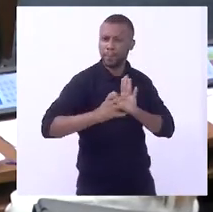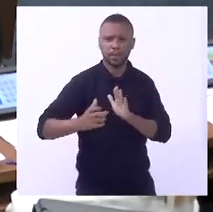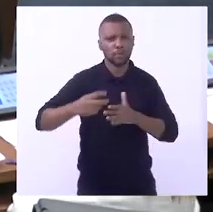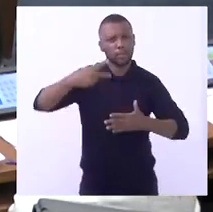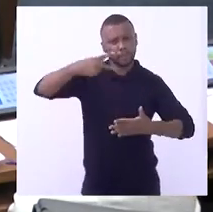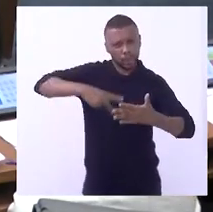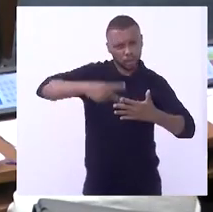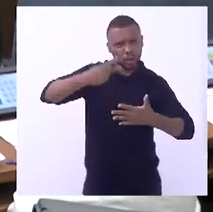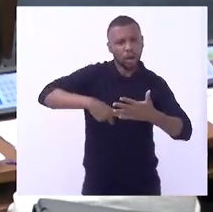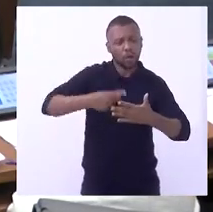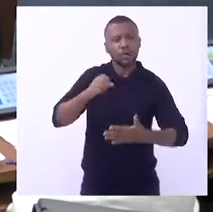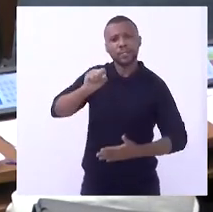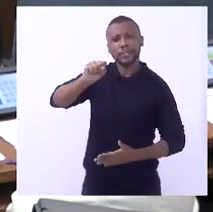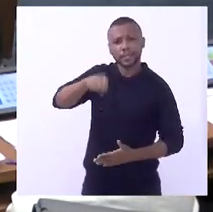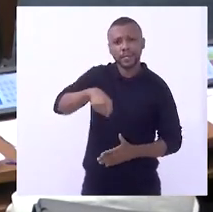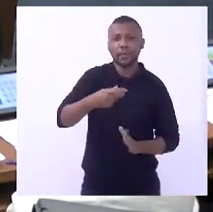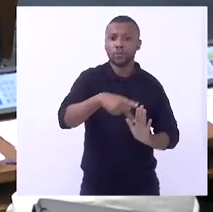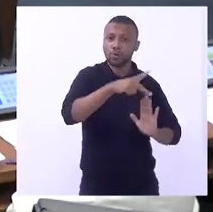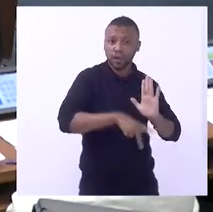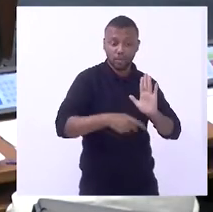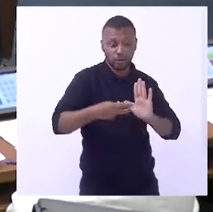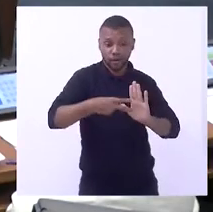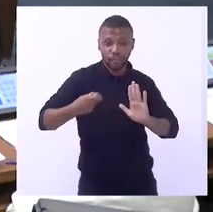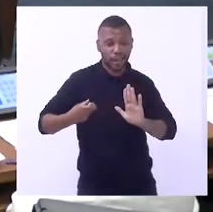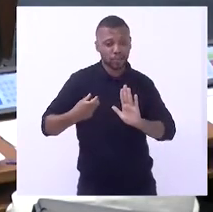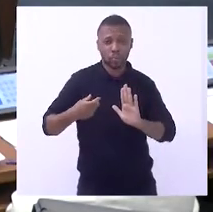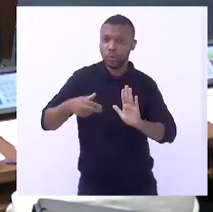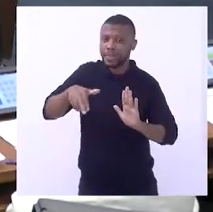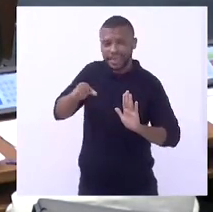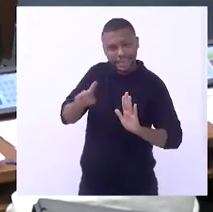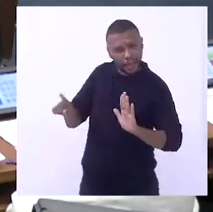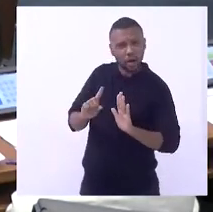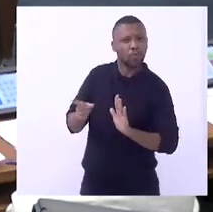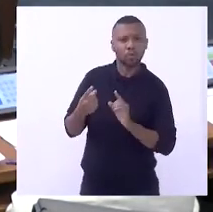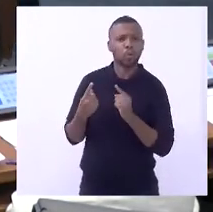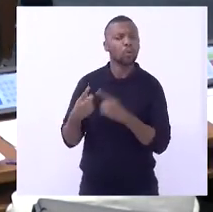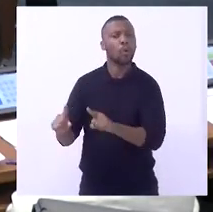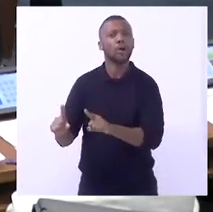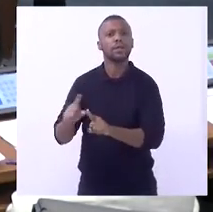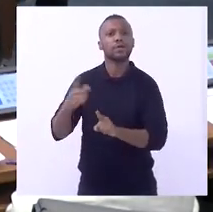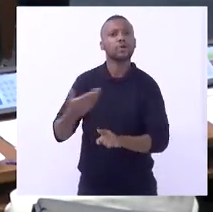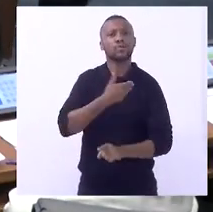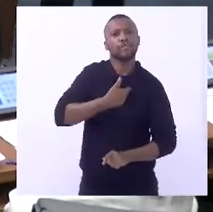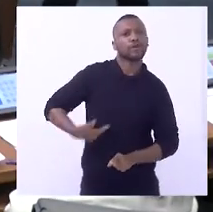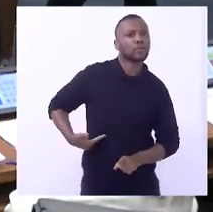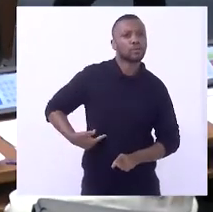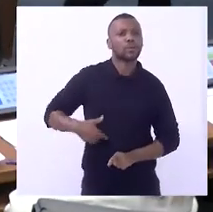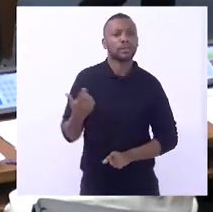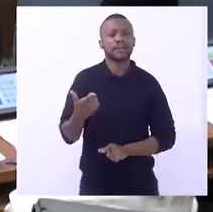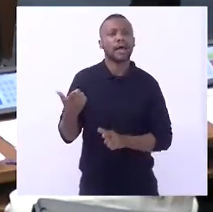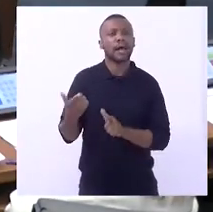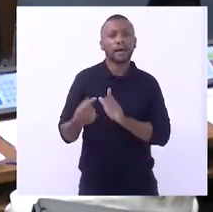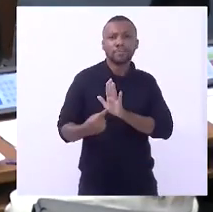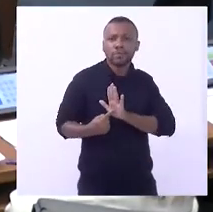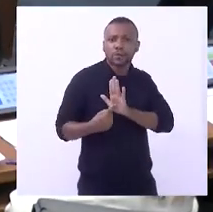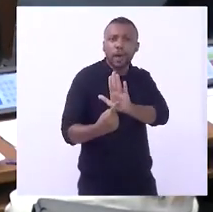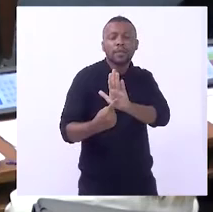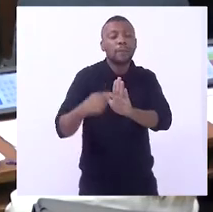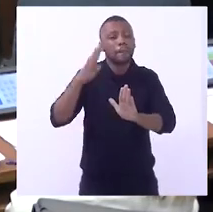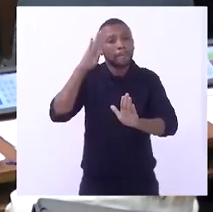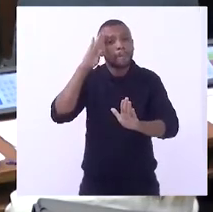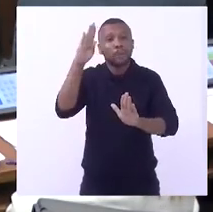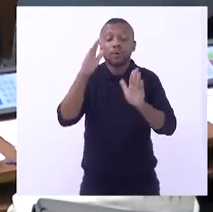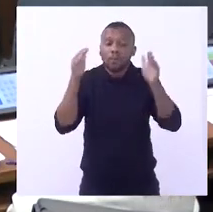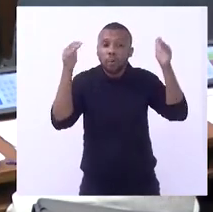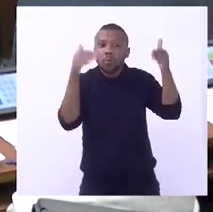ao projeto, não ao veto que o governador está dando, em especial para os